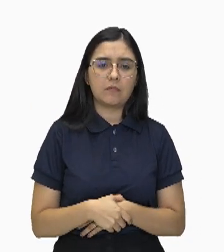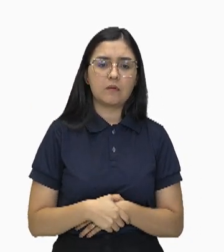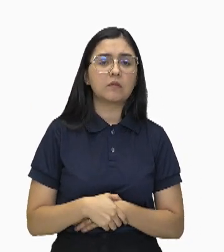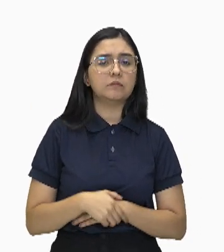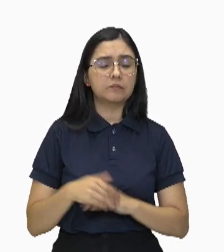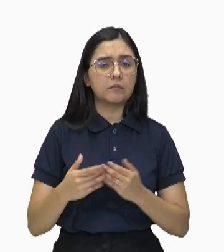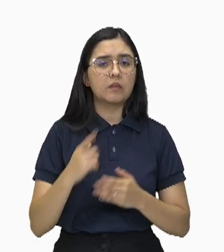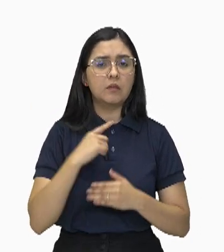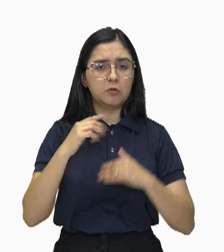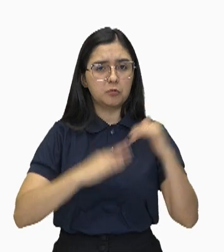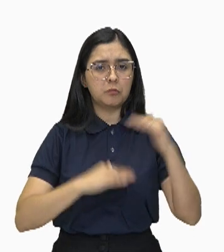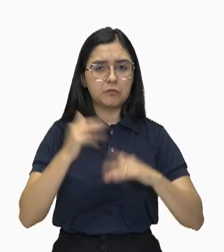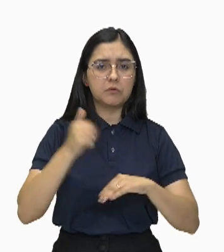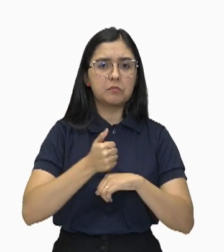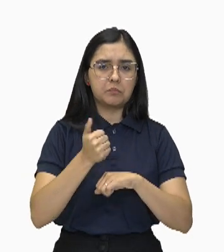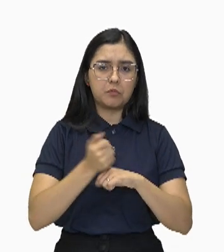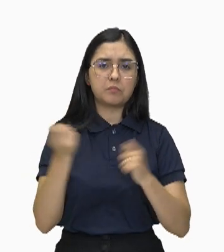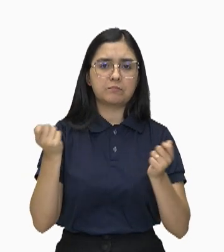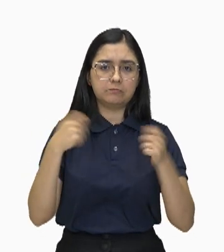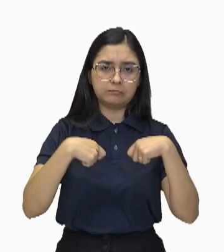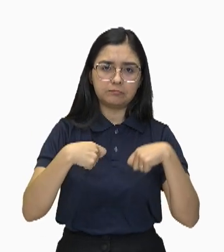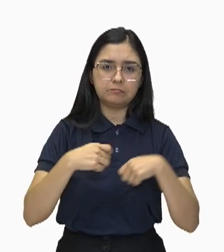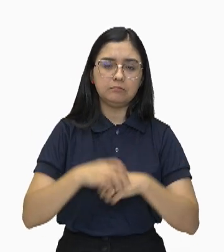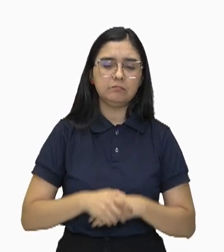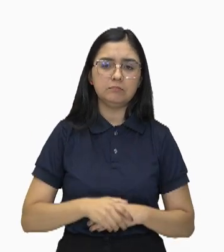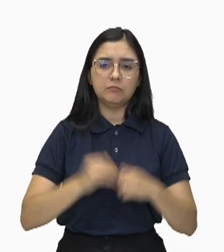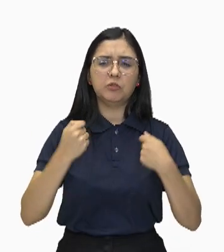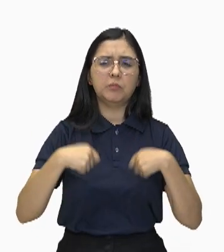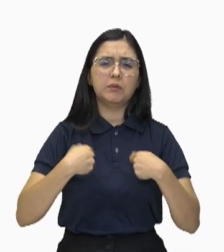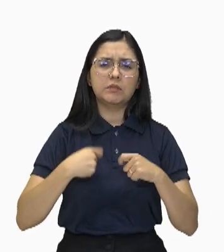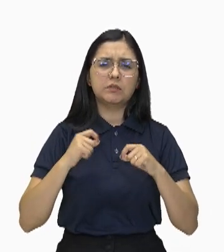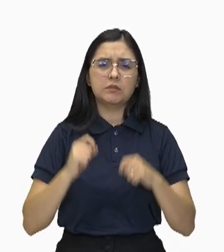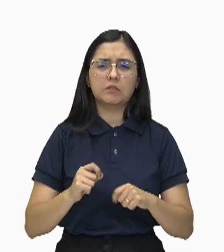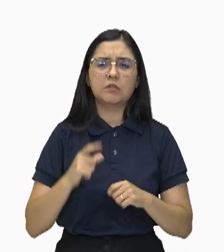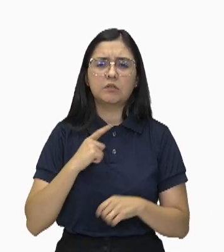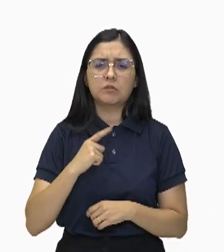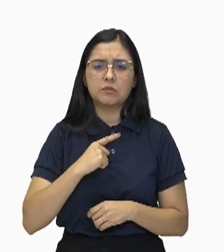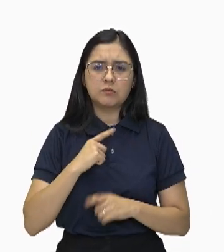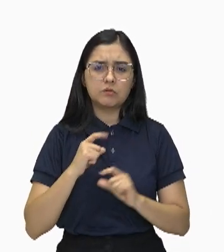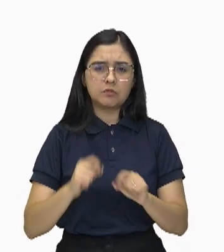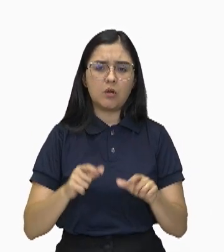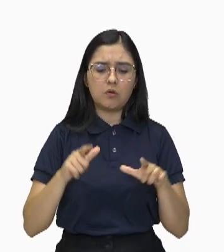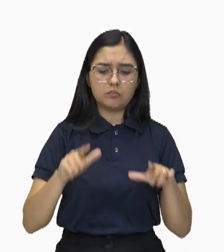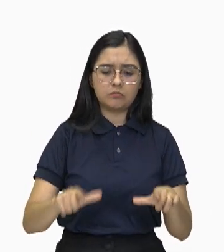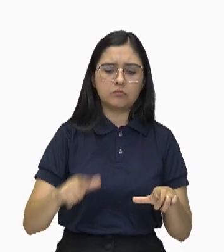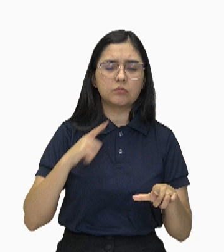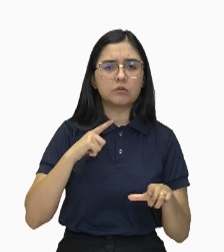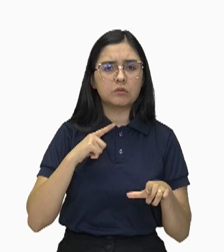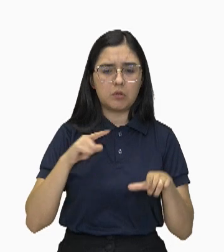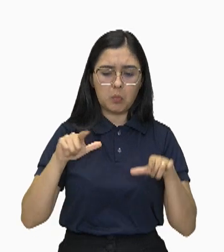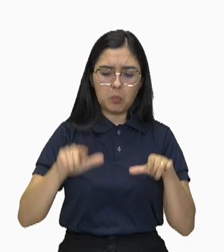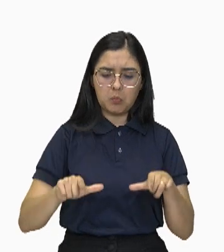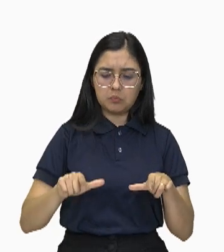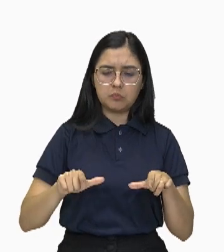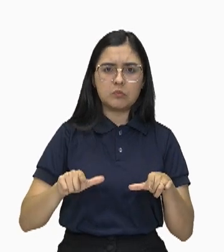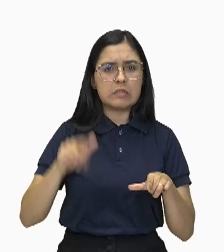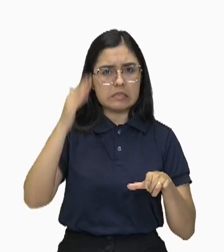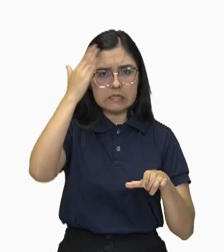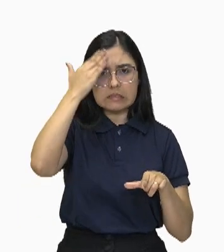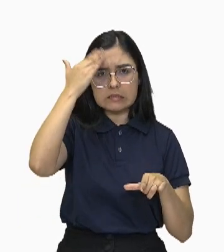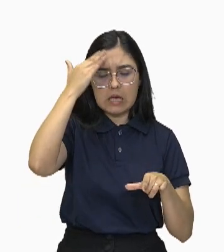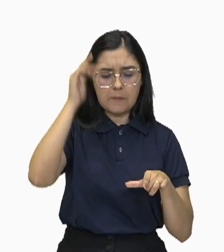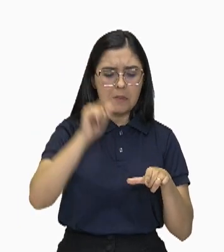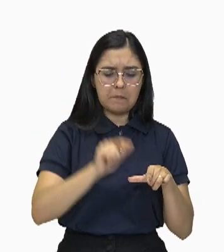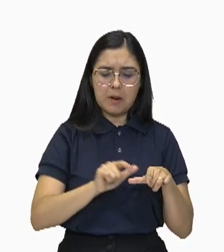mais avançados são capazes de fazer. Eles não precisam necessariamente estar com um tabuleiro na frente deles, eles têm decorado o tabuleiro